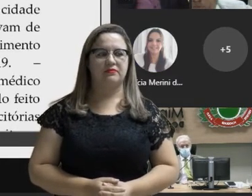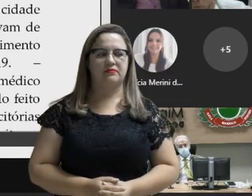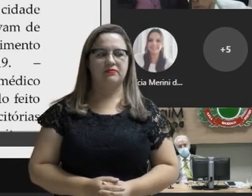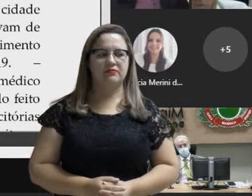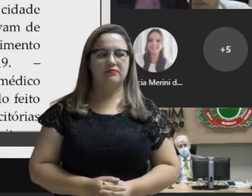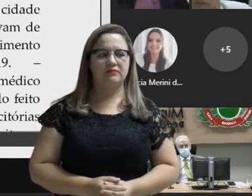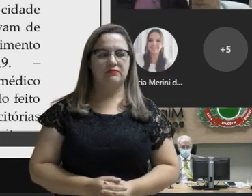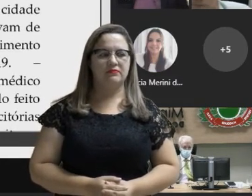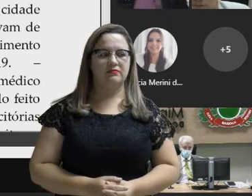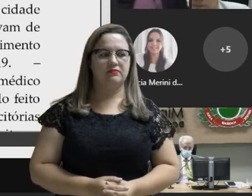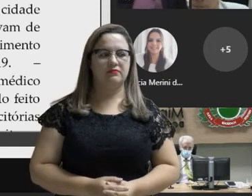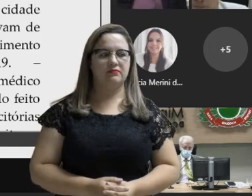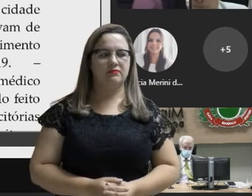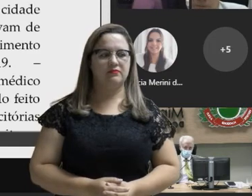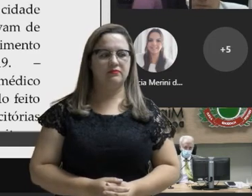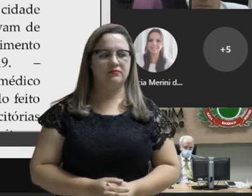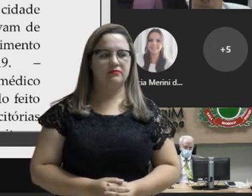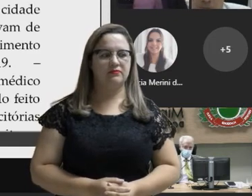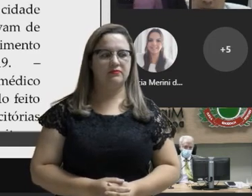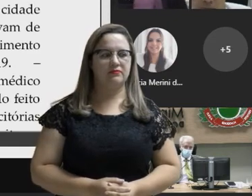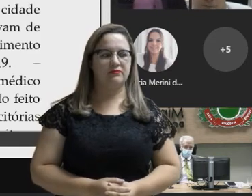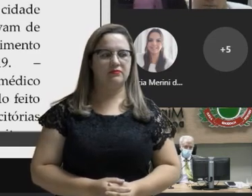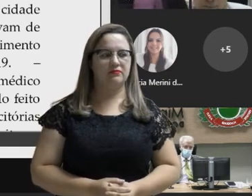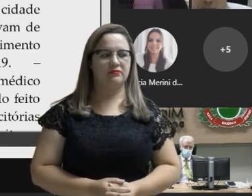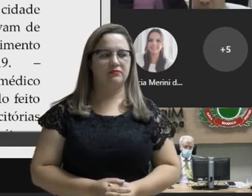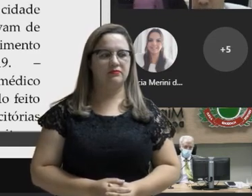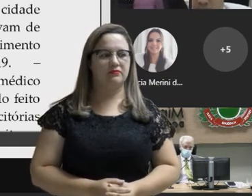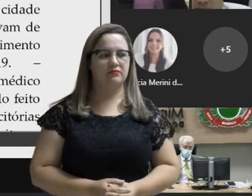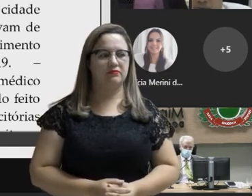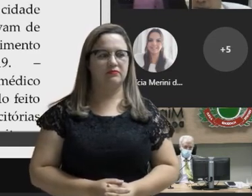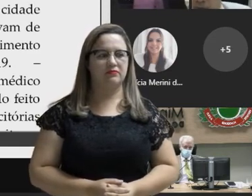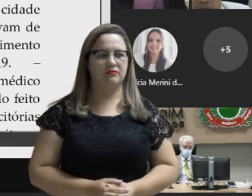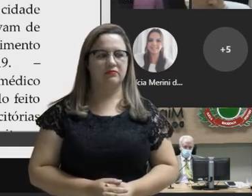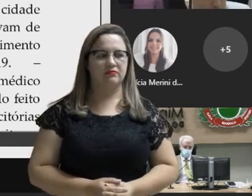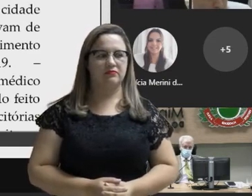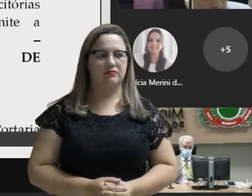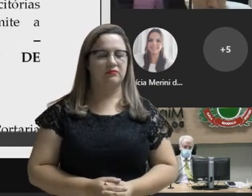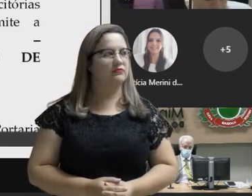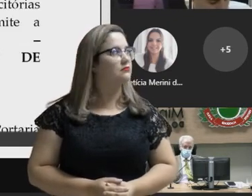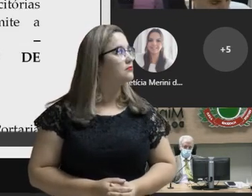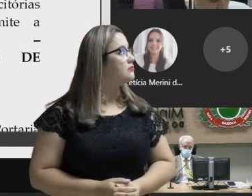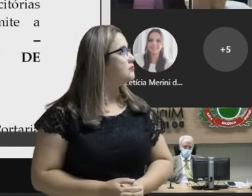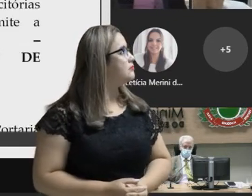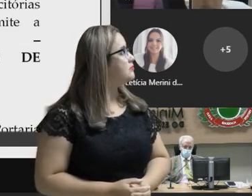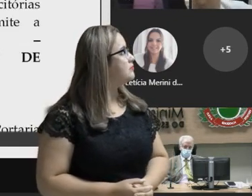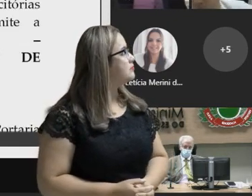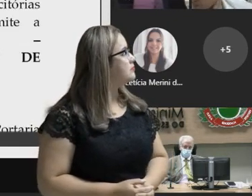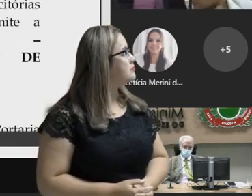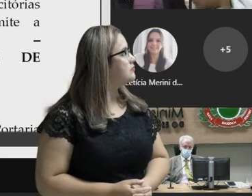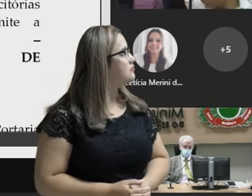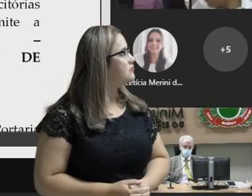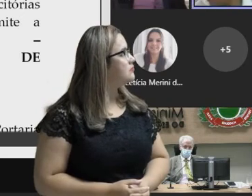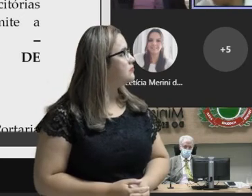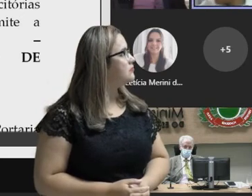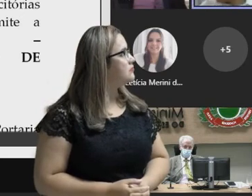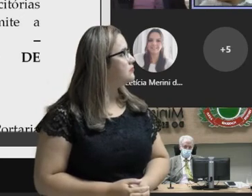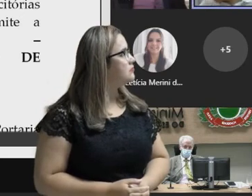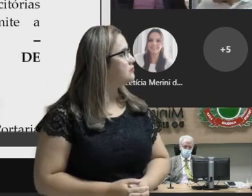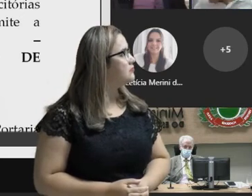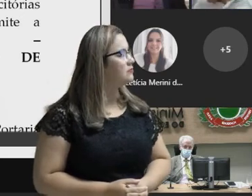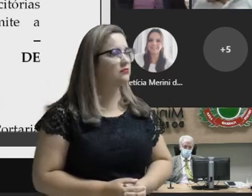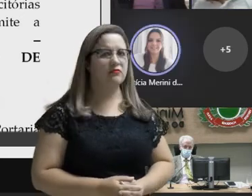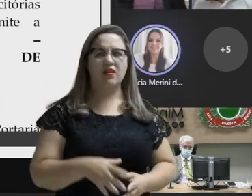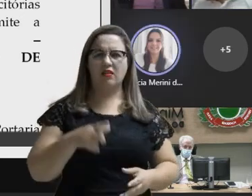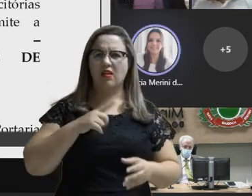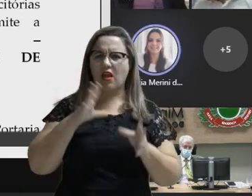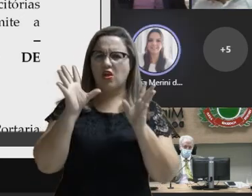É o doutor Marcelo Linhares Ferreira, isso foi lá de Juína, tá aqui, tá bem resumidinho aqui,